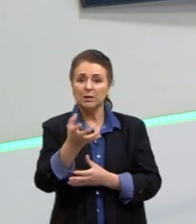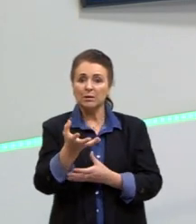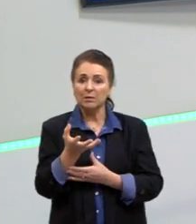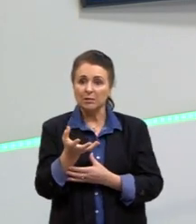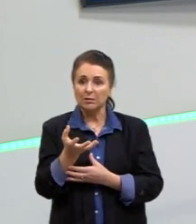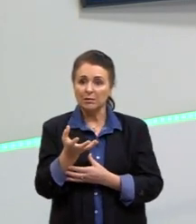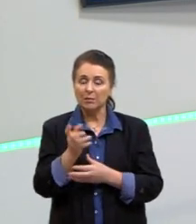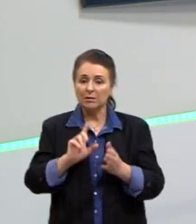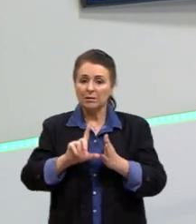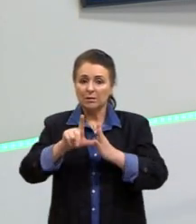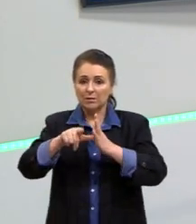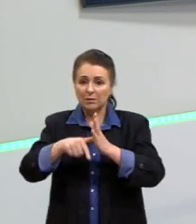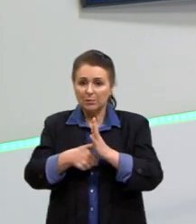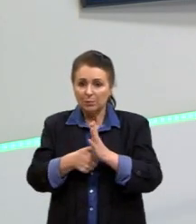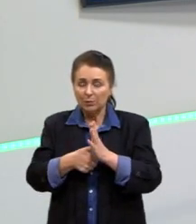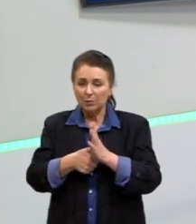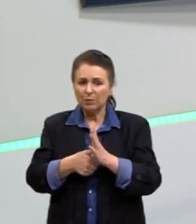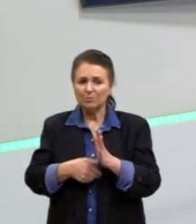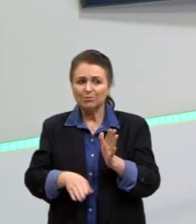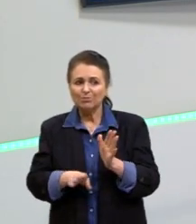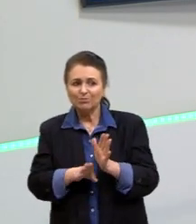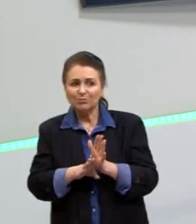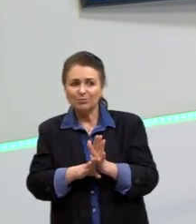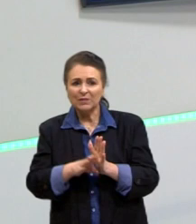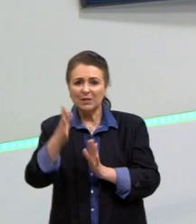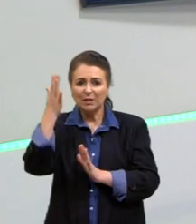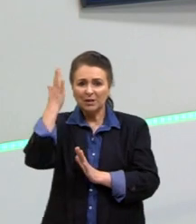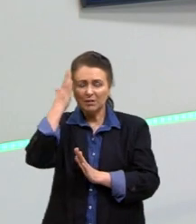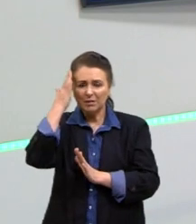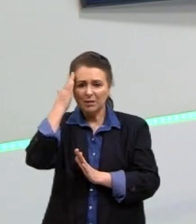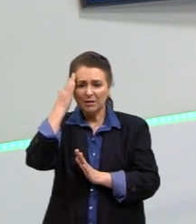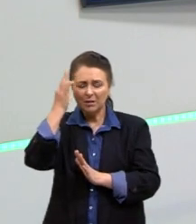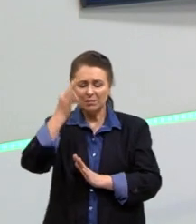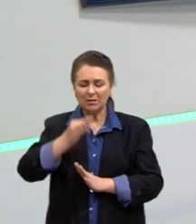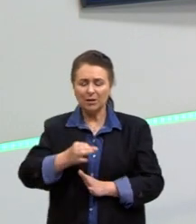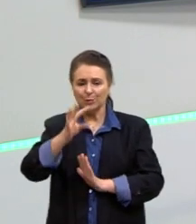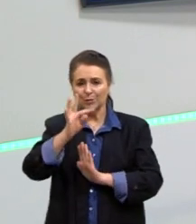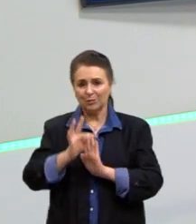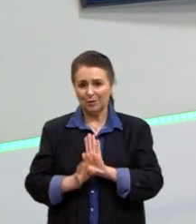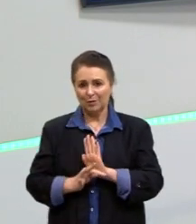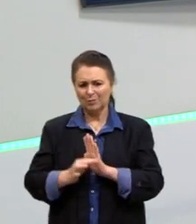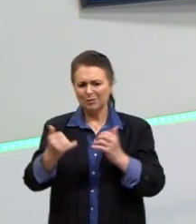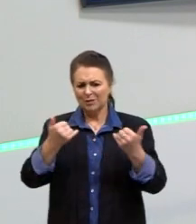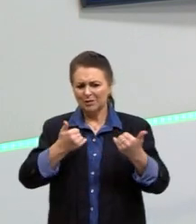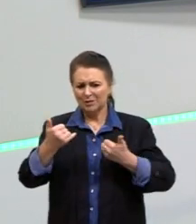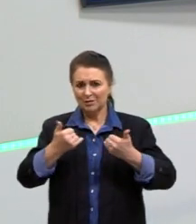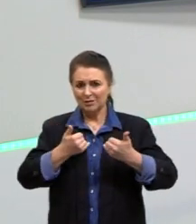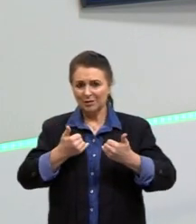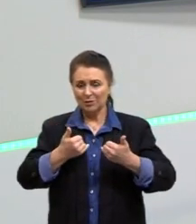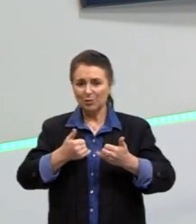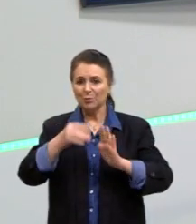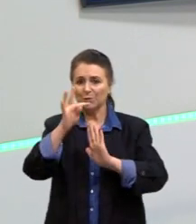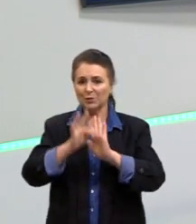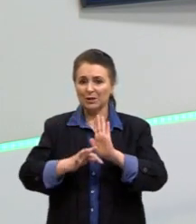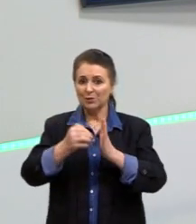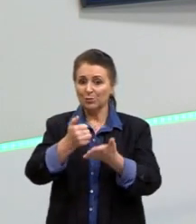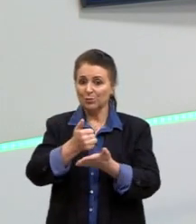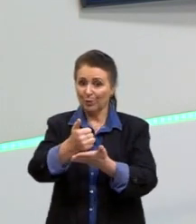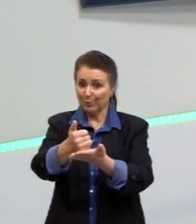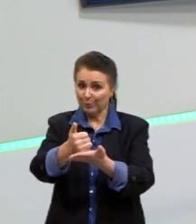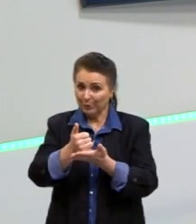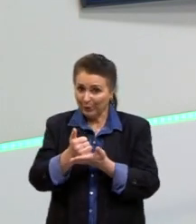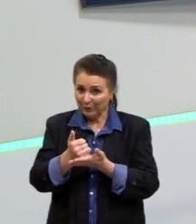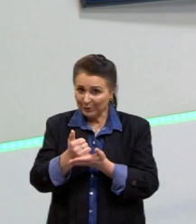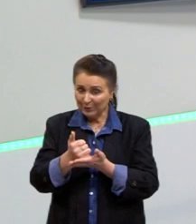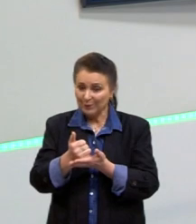chegar, né, no que esse texto de fato quer me dizer e como, sendo texto de apoio, ele pode me ajudar a produzir